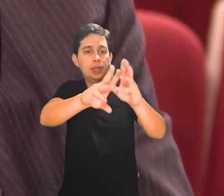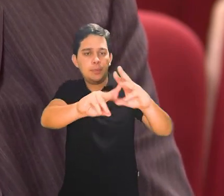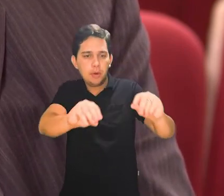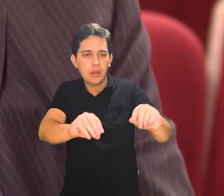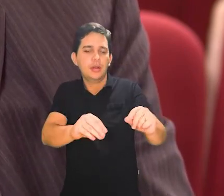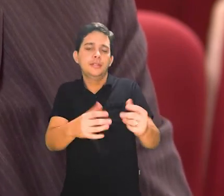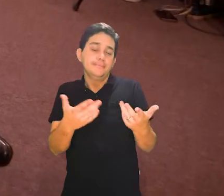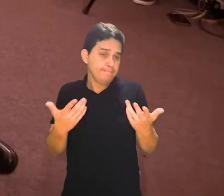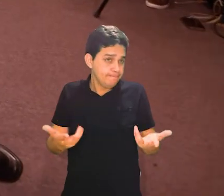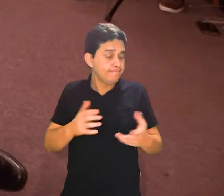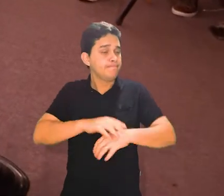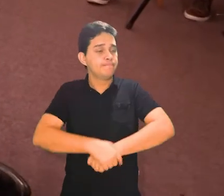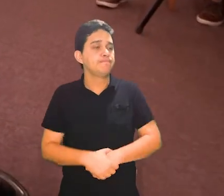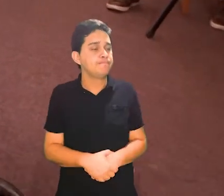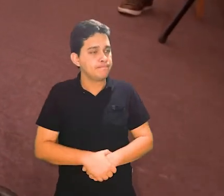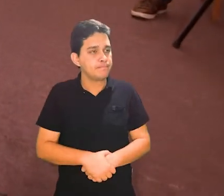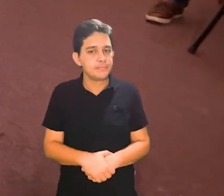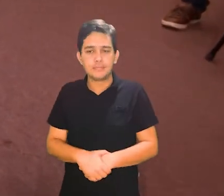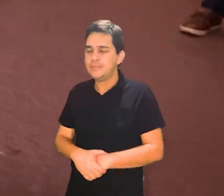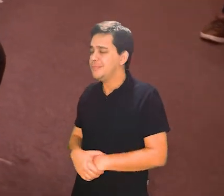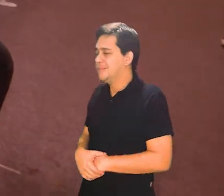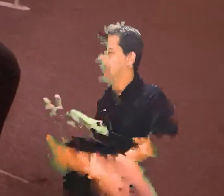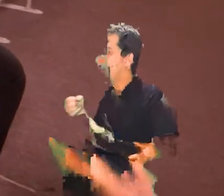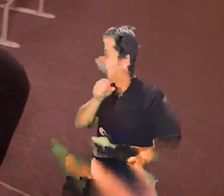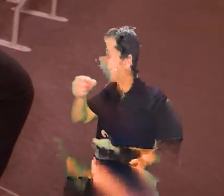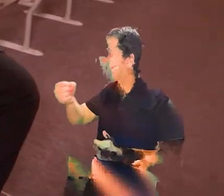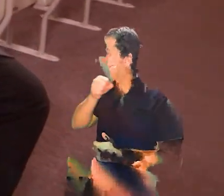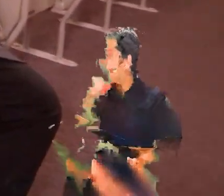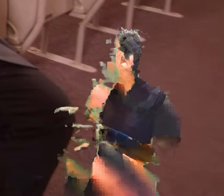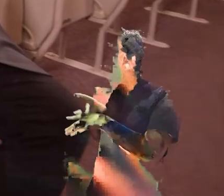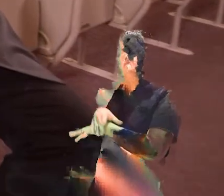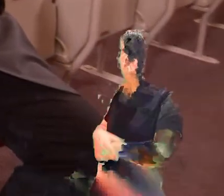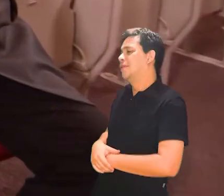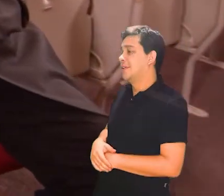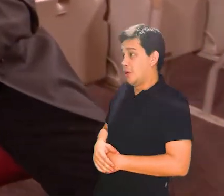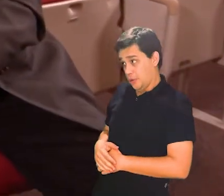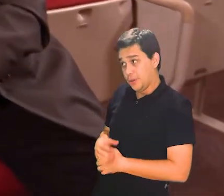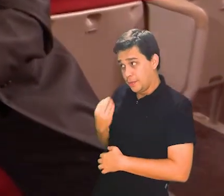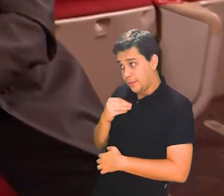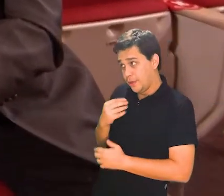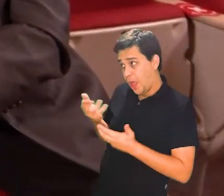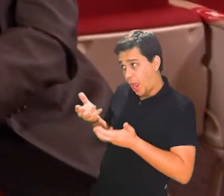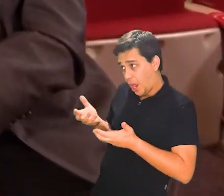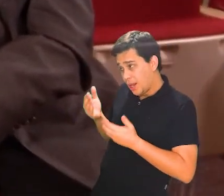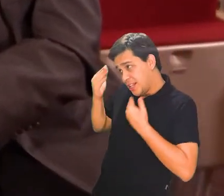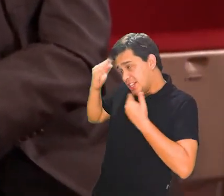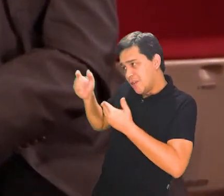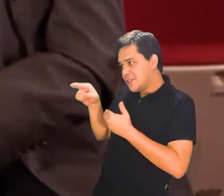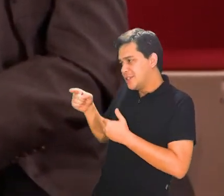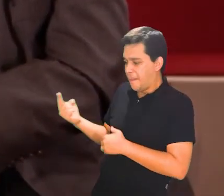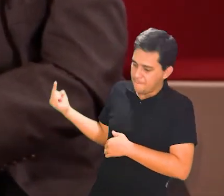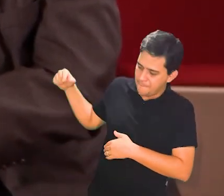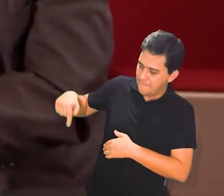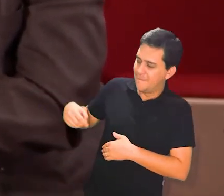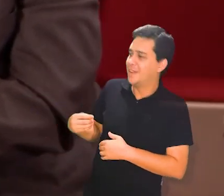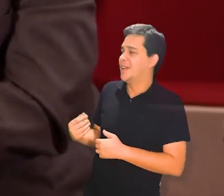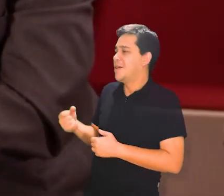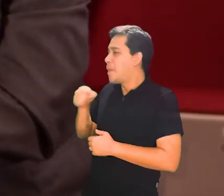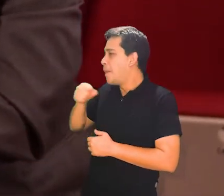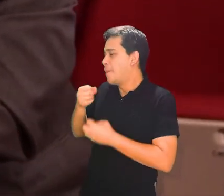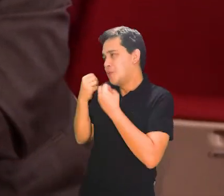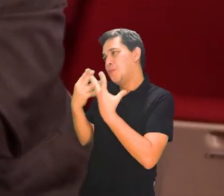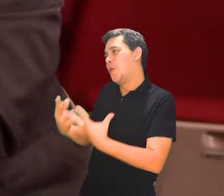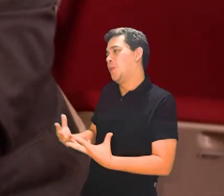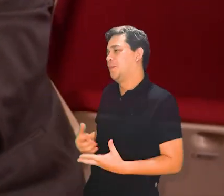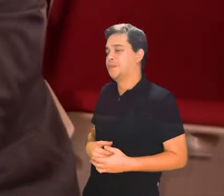buscar soluções. Doutor, infelizmente a nossa entrevista está chegando ao fim. Eu aproveito para agradecer novamente a participação do senhor aqui no MP